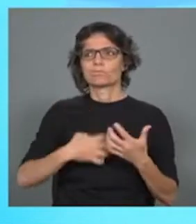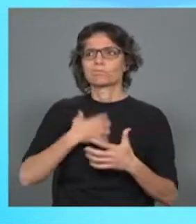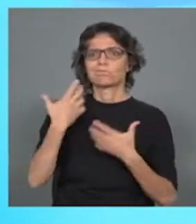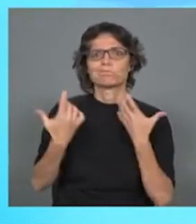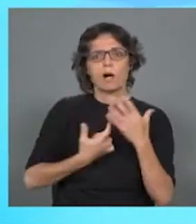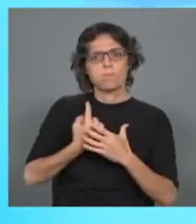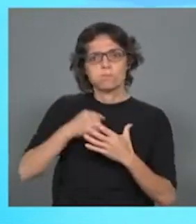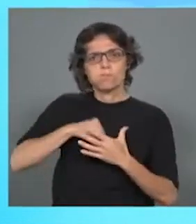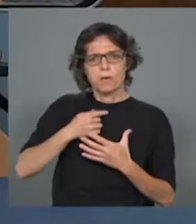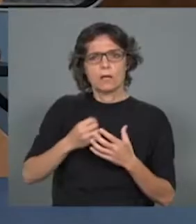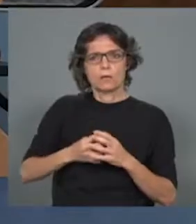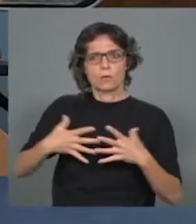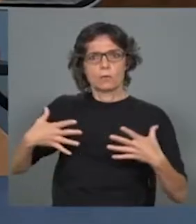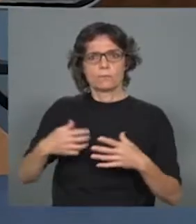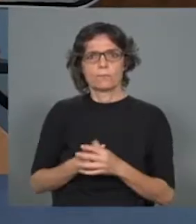pessoa? Pois,